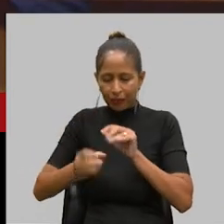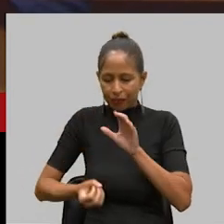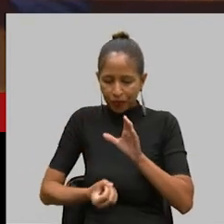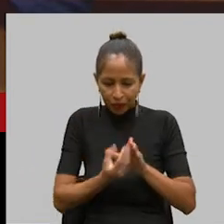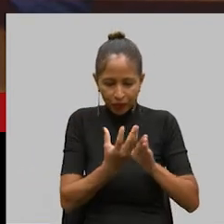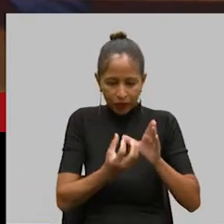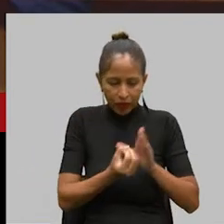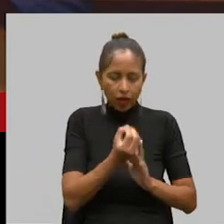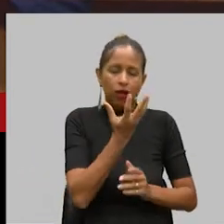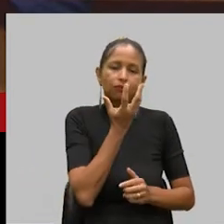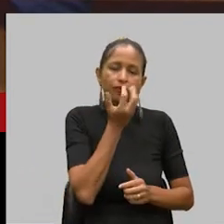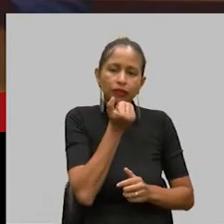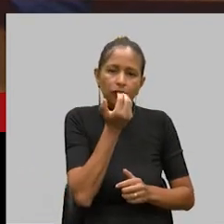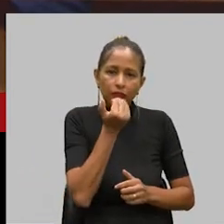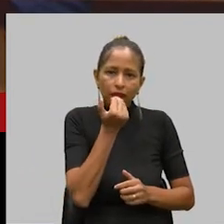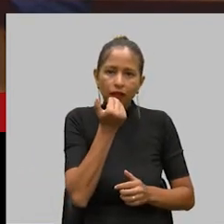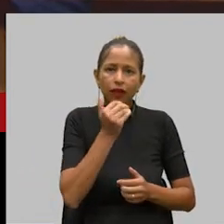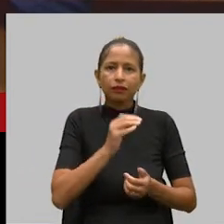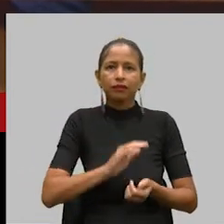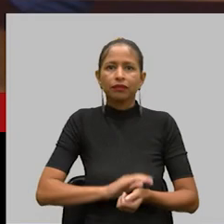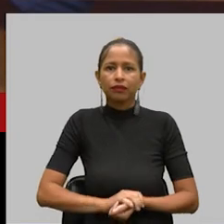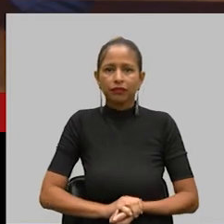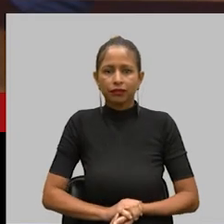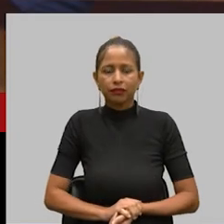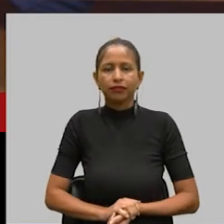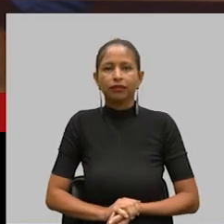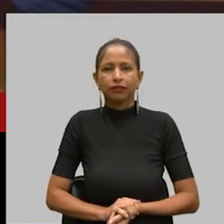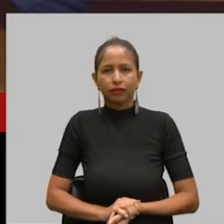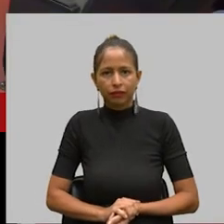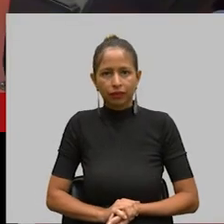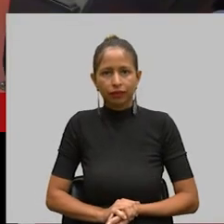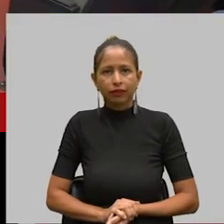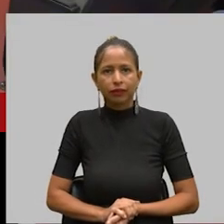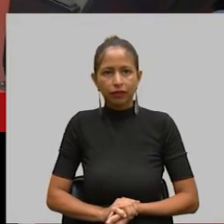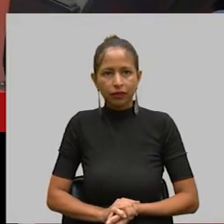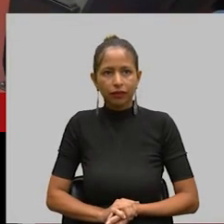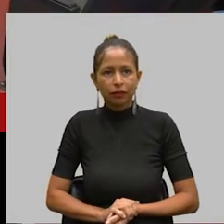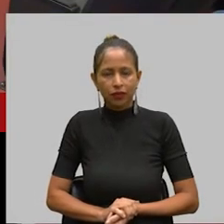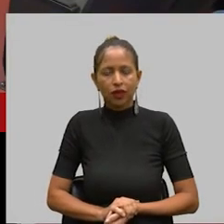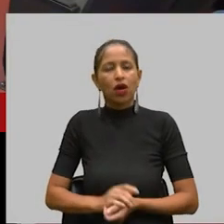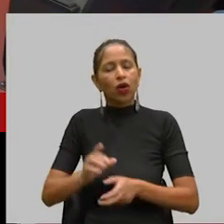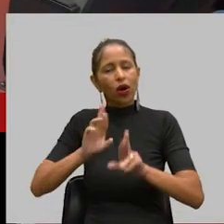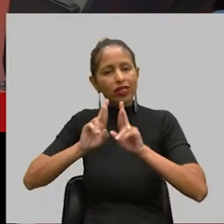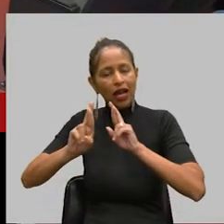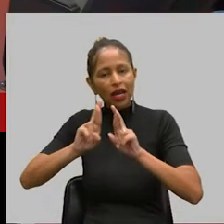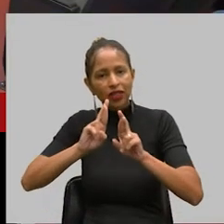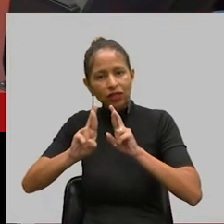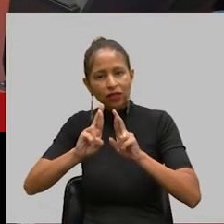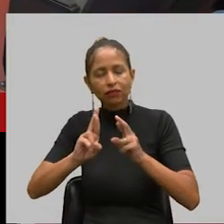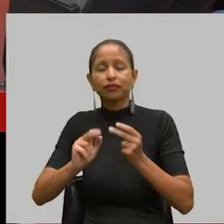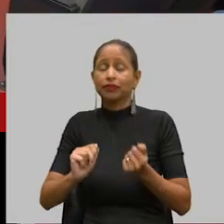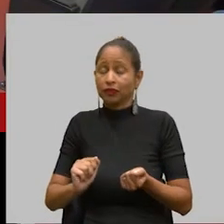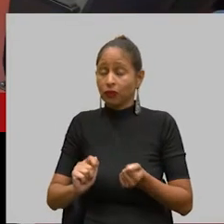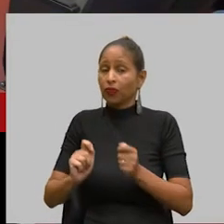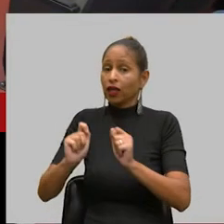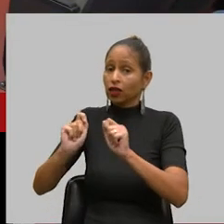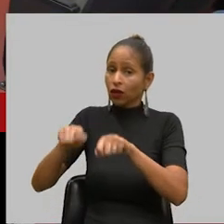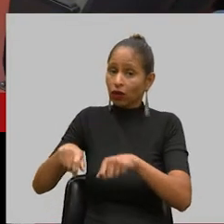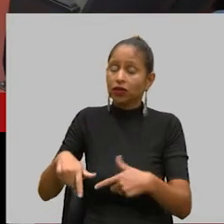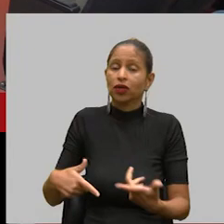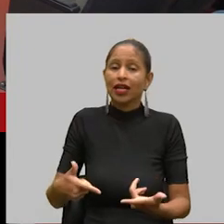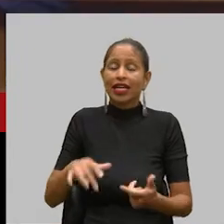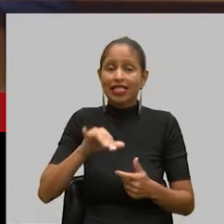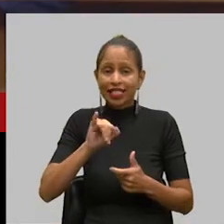a gente come com as nossas relações né como que é a nossas relações se as